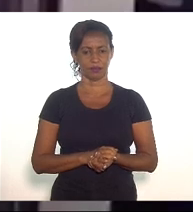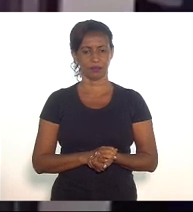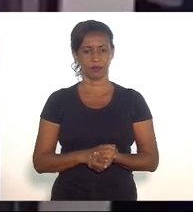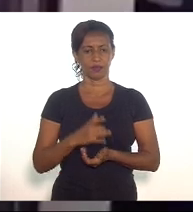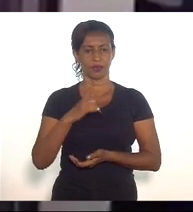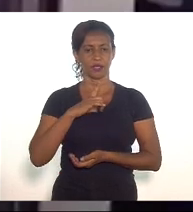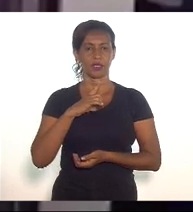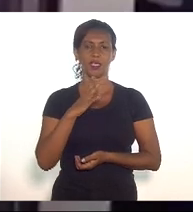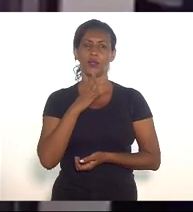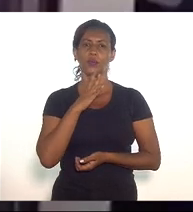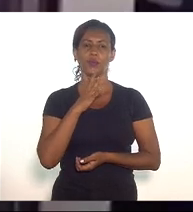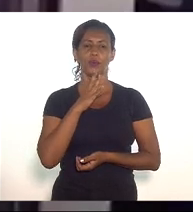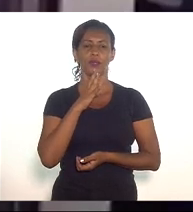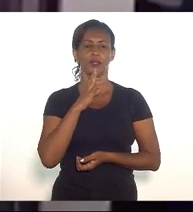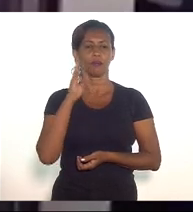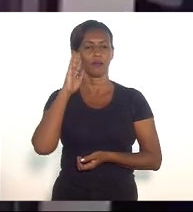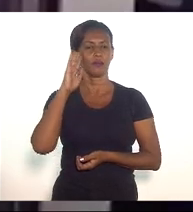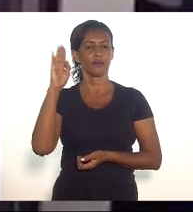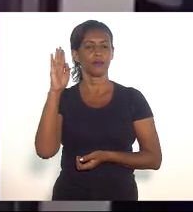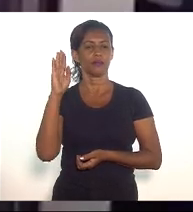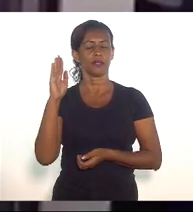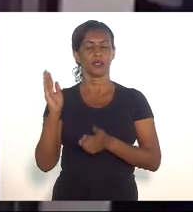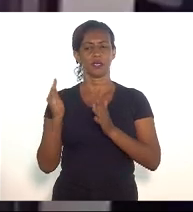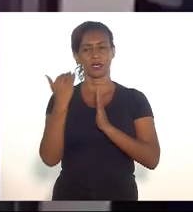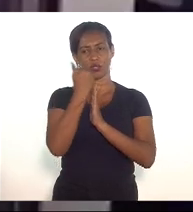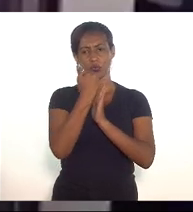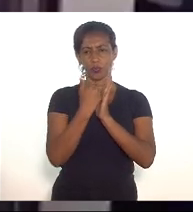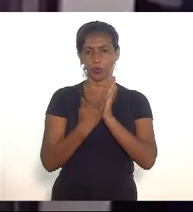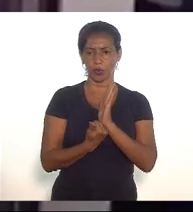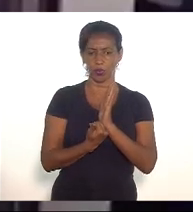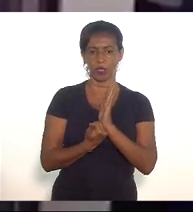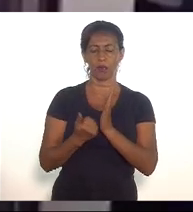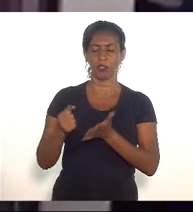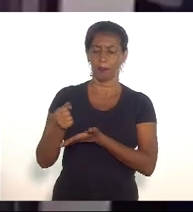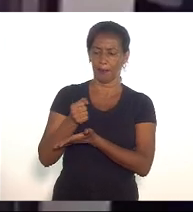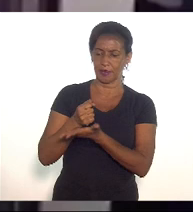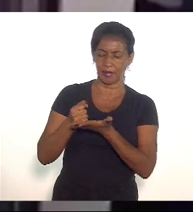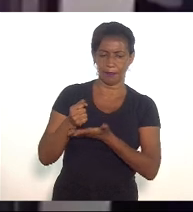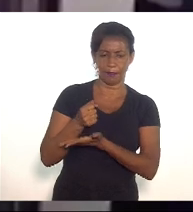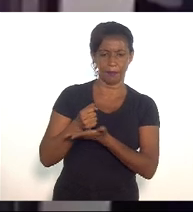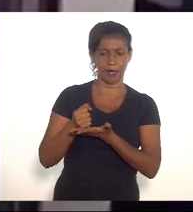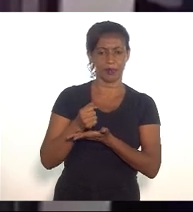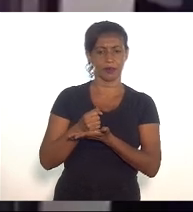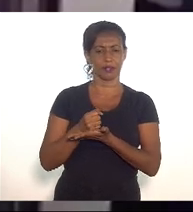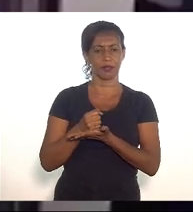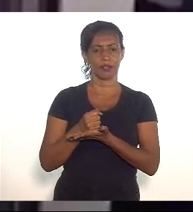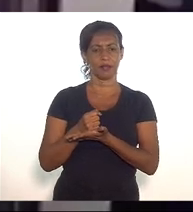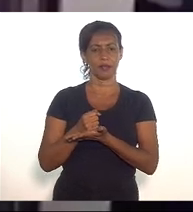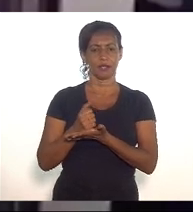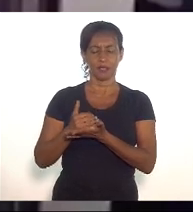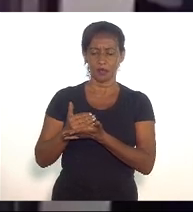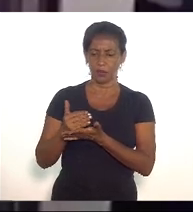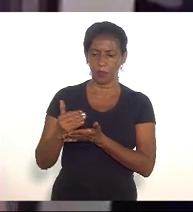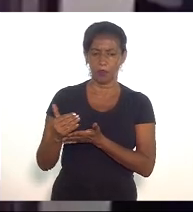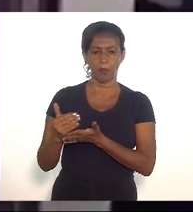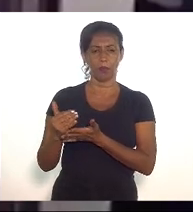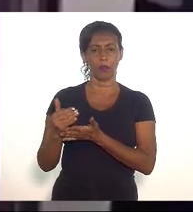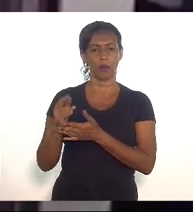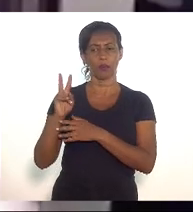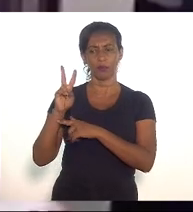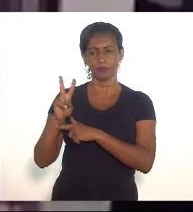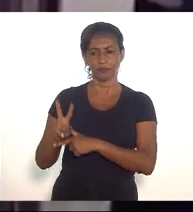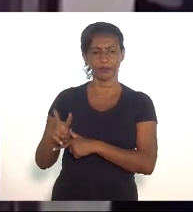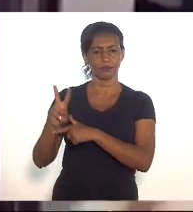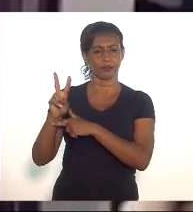ter um conhecimento mais preciso desses programas de bases, e o próprio monitoramento. Quer